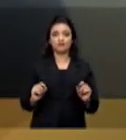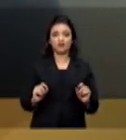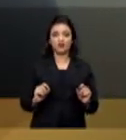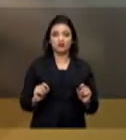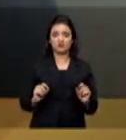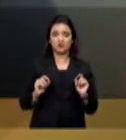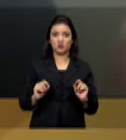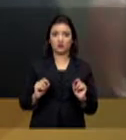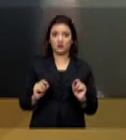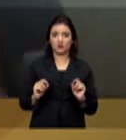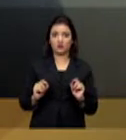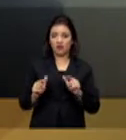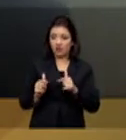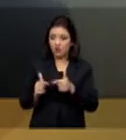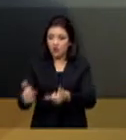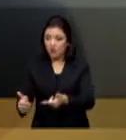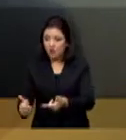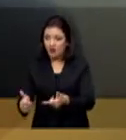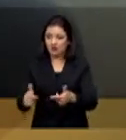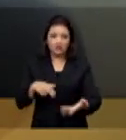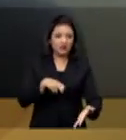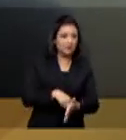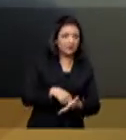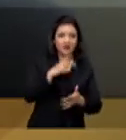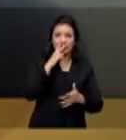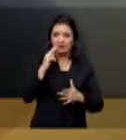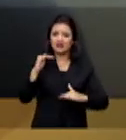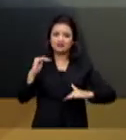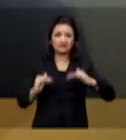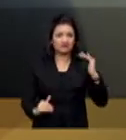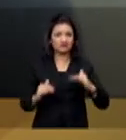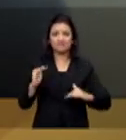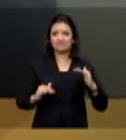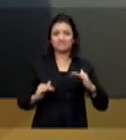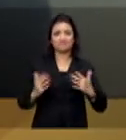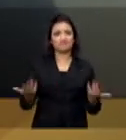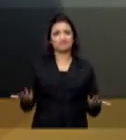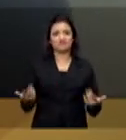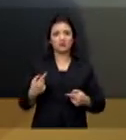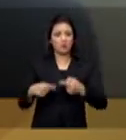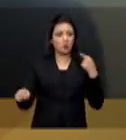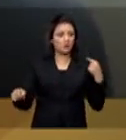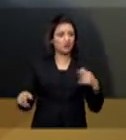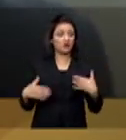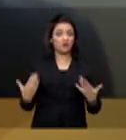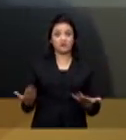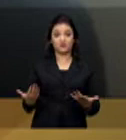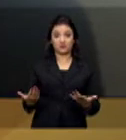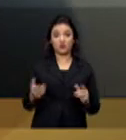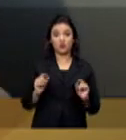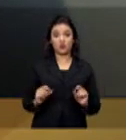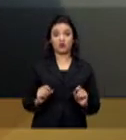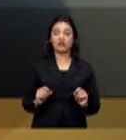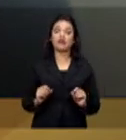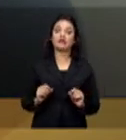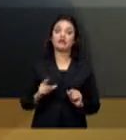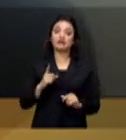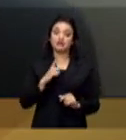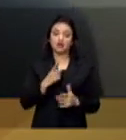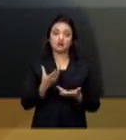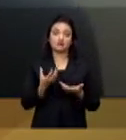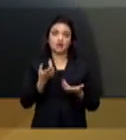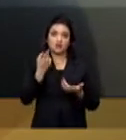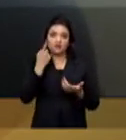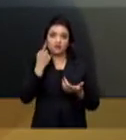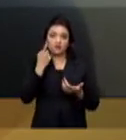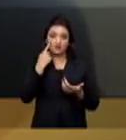da sanção. E por que dizemos desproporcionalidade da sanção? Em nossa manifestação, nós utilizamos um método de comparação